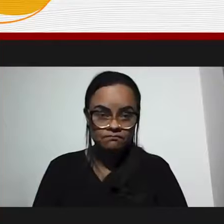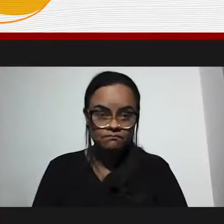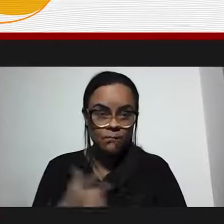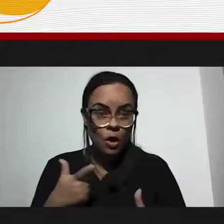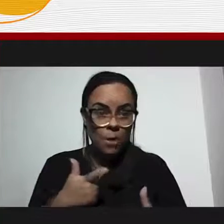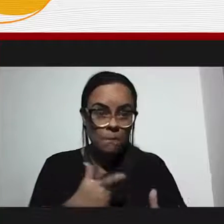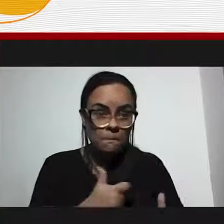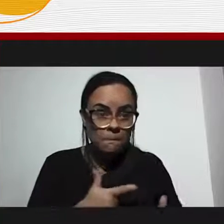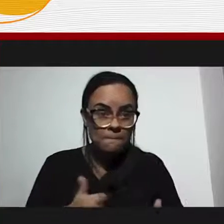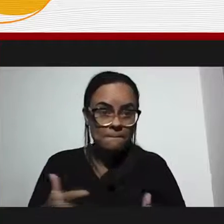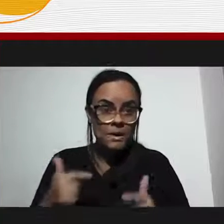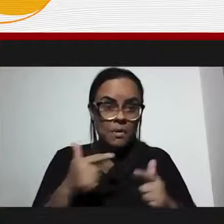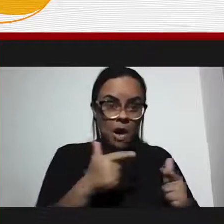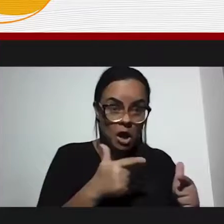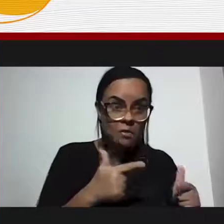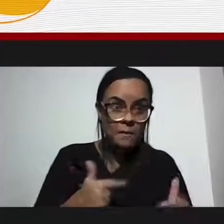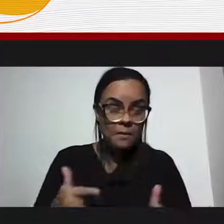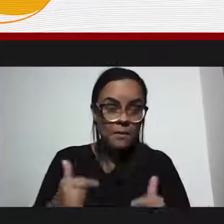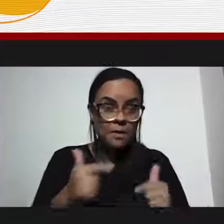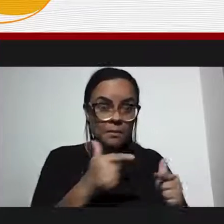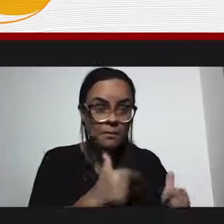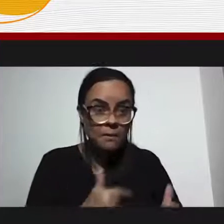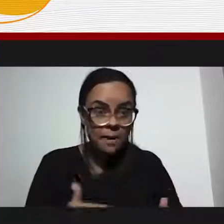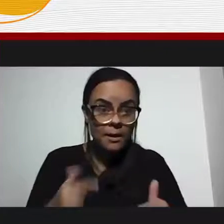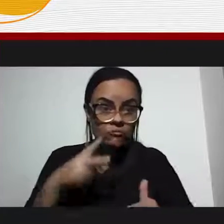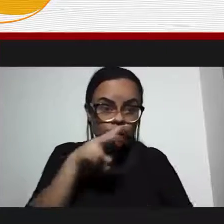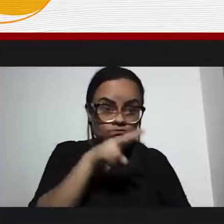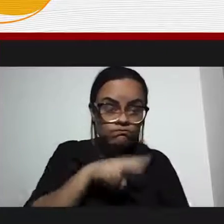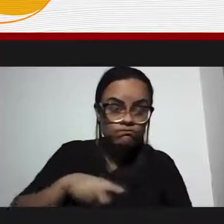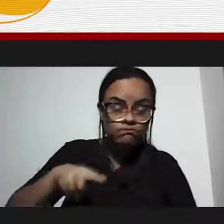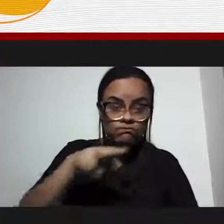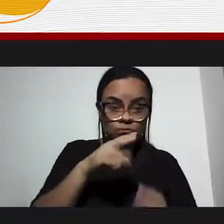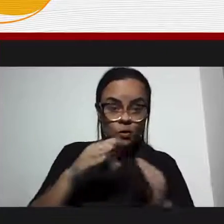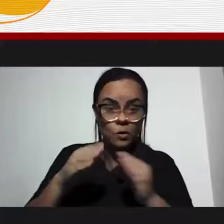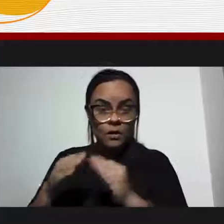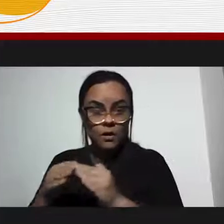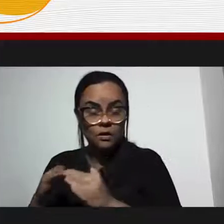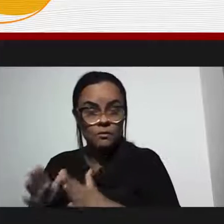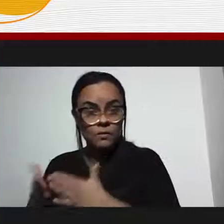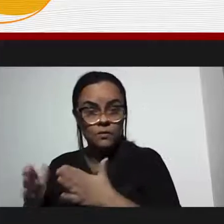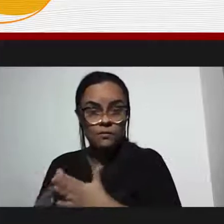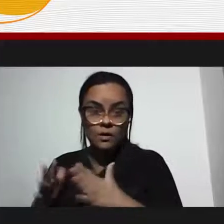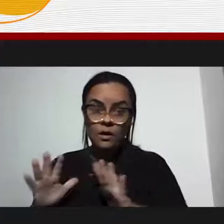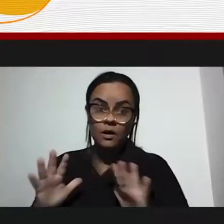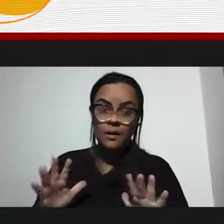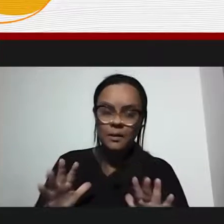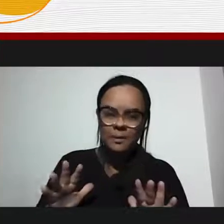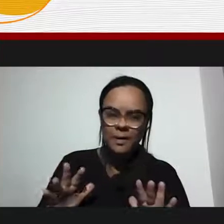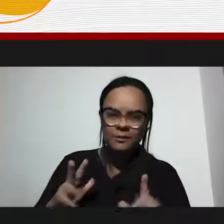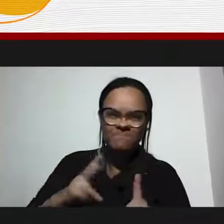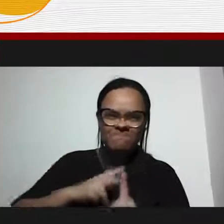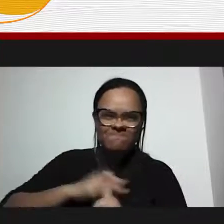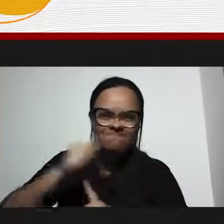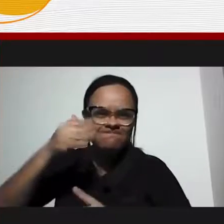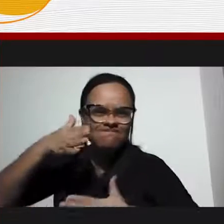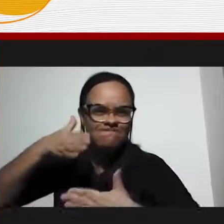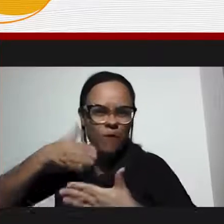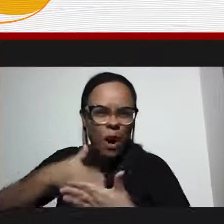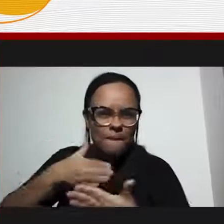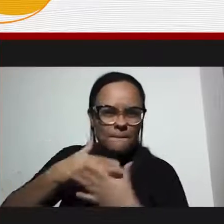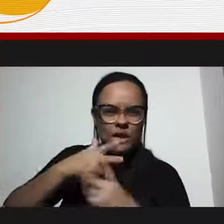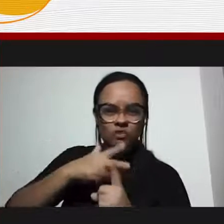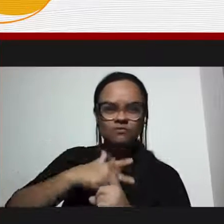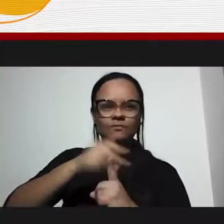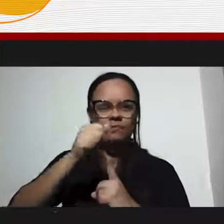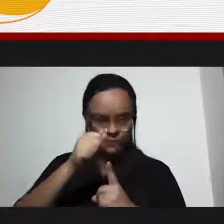devido aonde eu morava, dentro da comunidade, era muito grande. Mas eu venci essa barreira